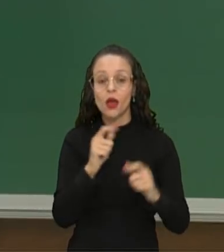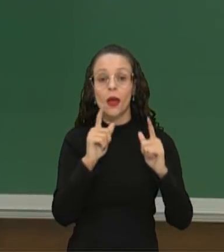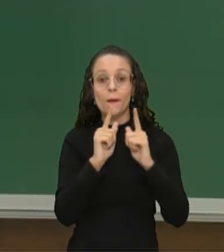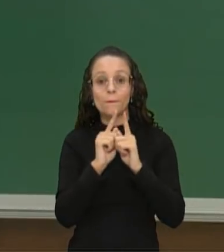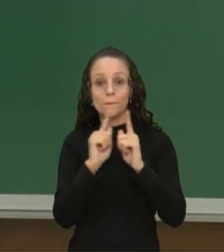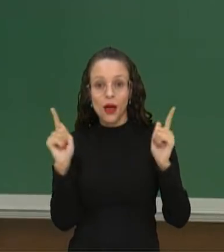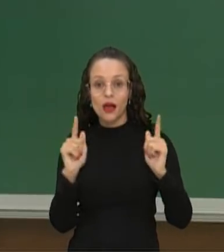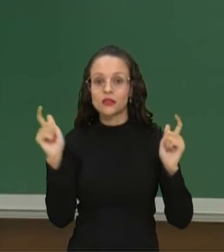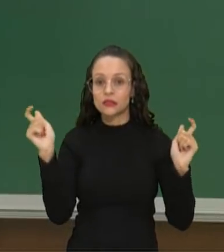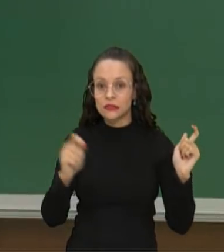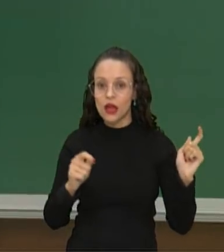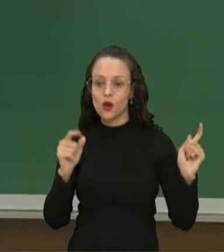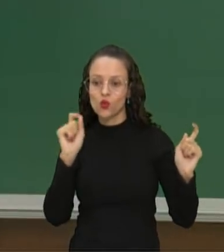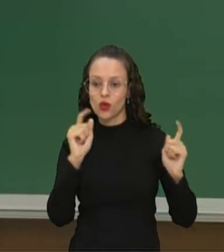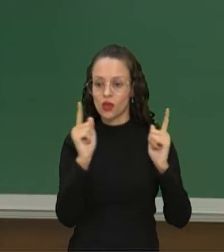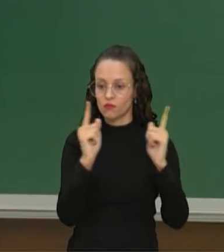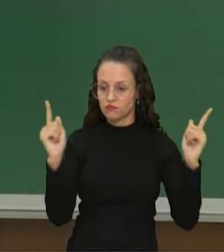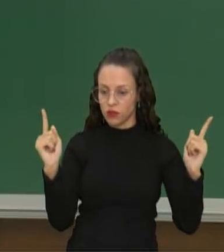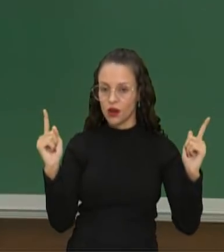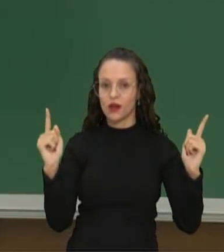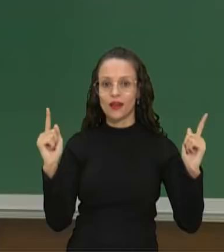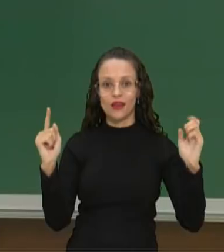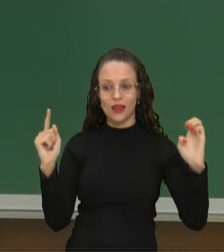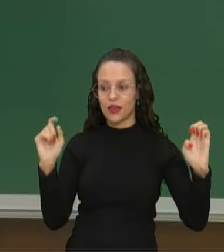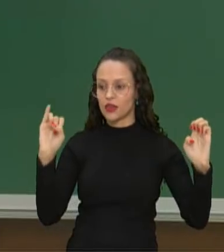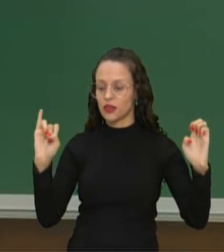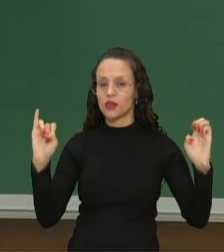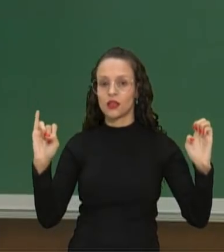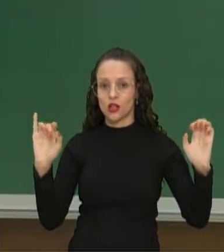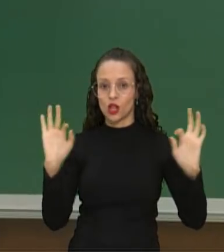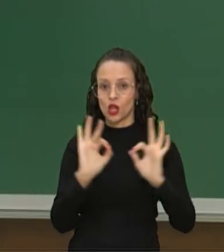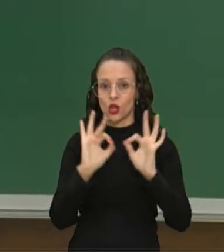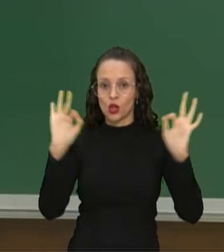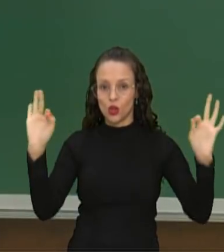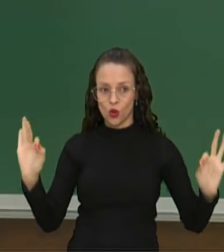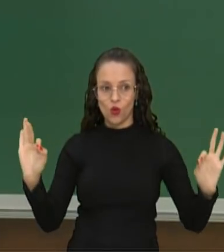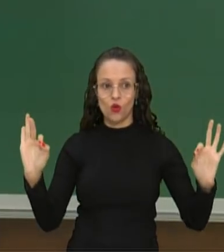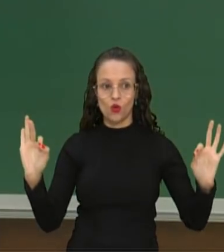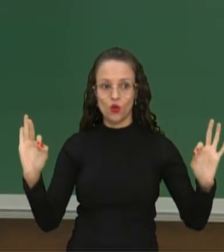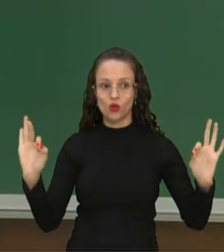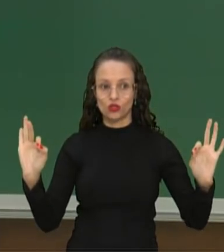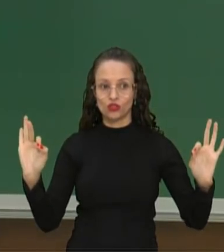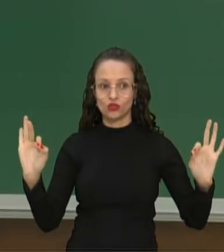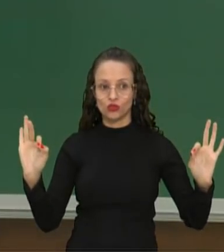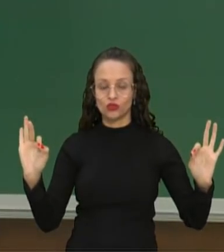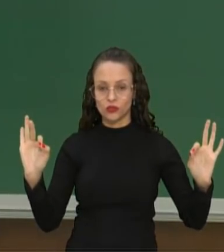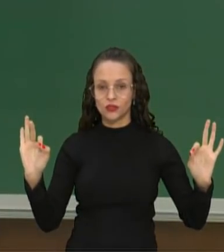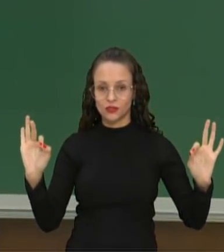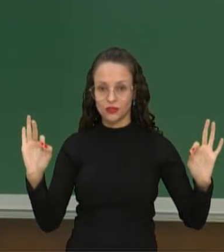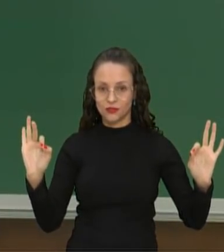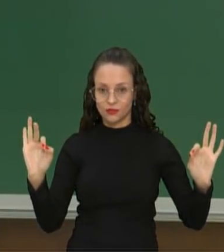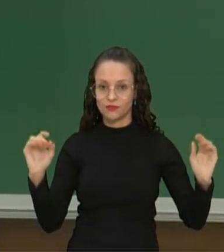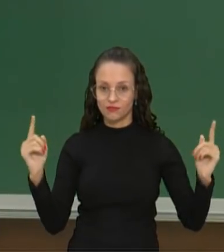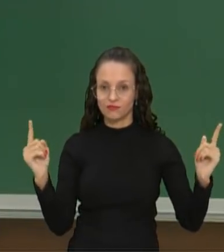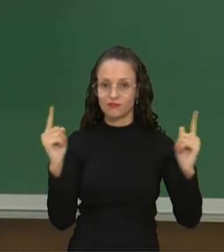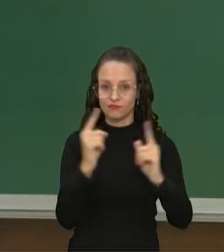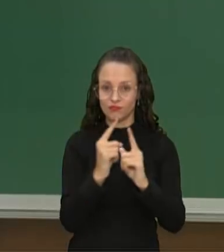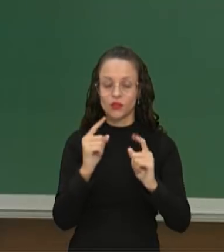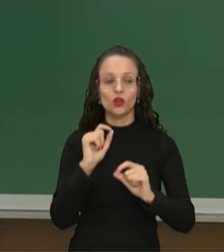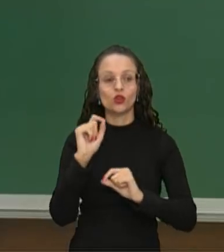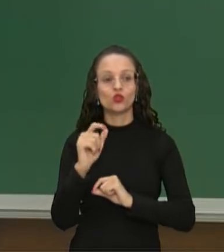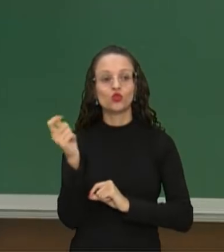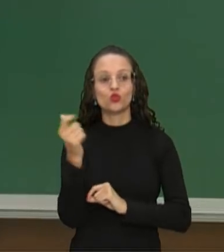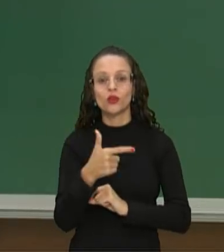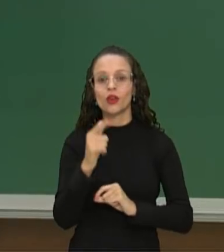de ocorrer o crossing over entre o E e o I, que estão longe. Então, qualquer pedacinho que trocar aqui, eles vão ser trocados também, do